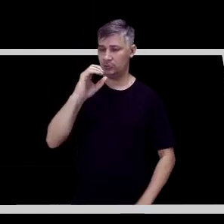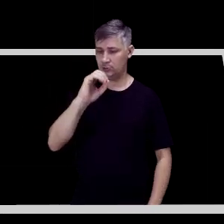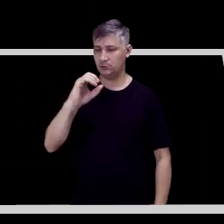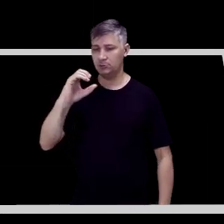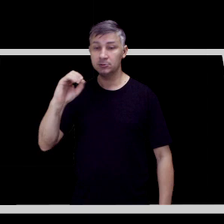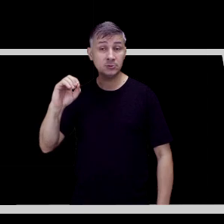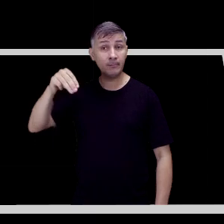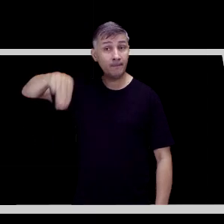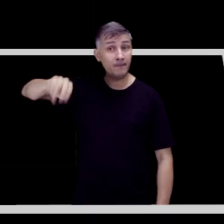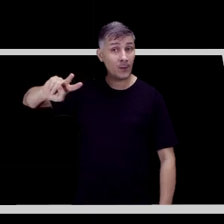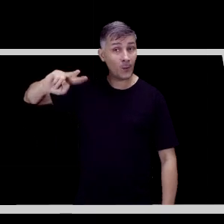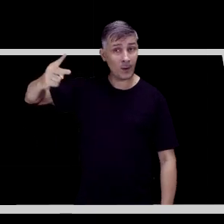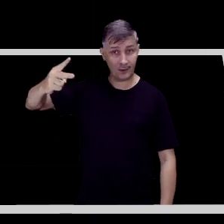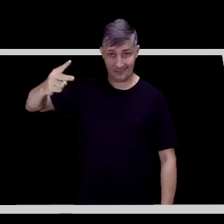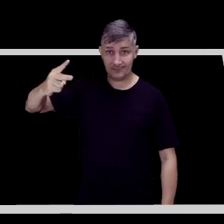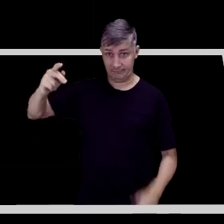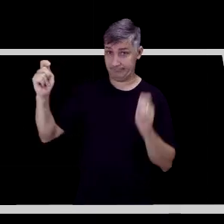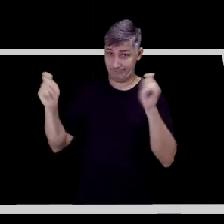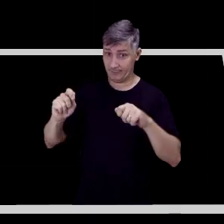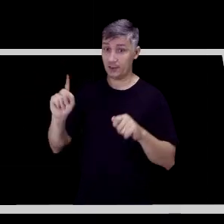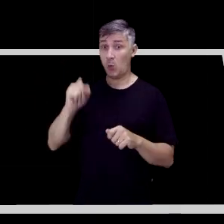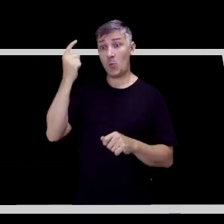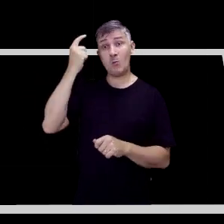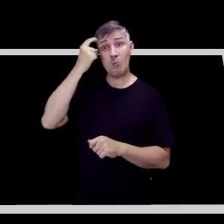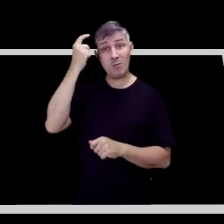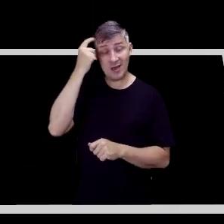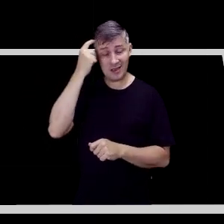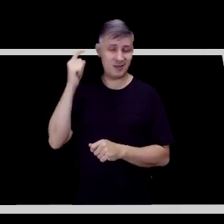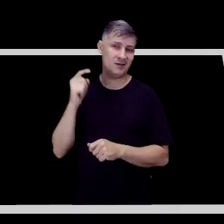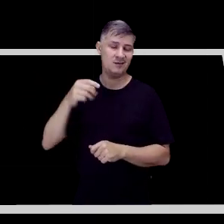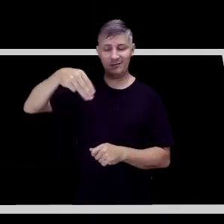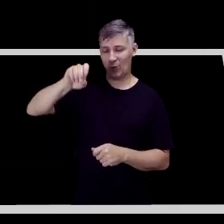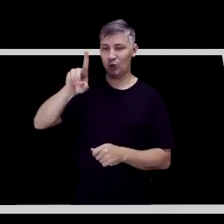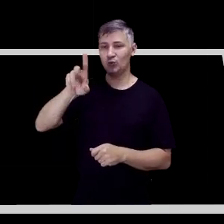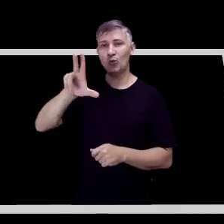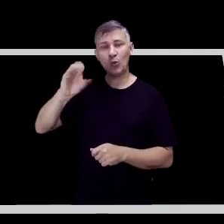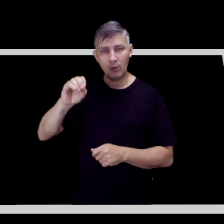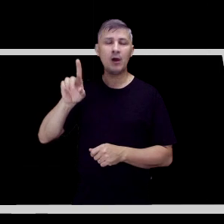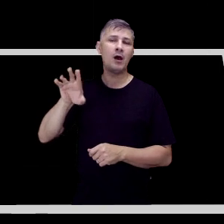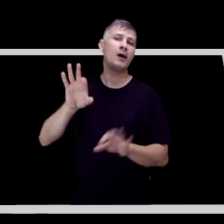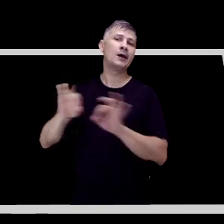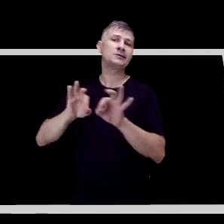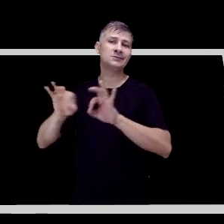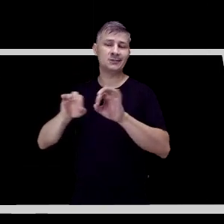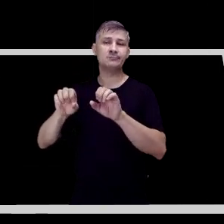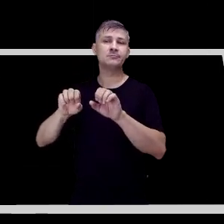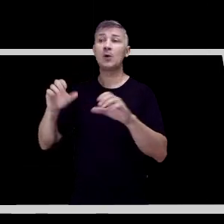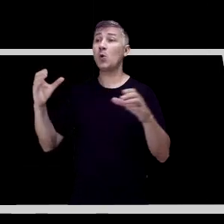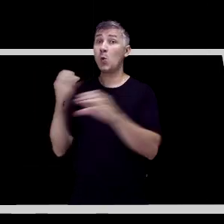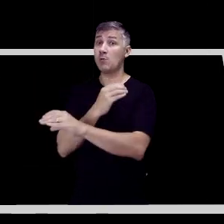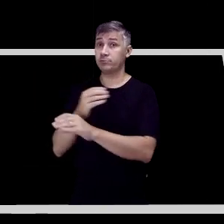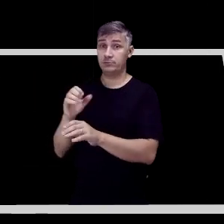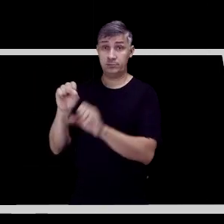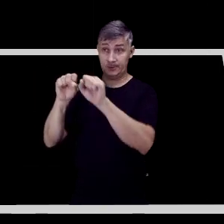aqui de 300 metros quadrados, em que já não mais assim está se pensando em módulos que vão prontos, mas sim um sistema